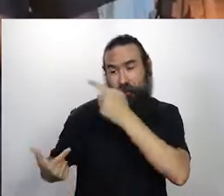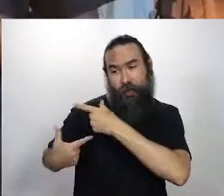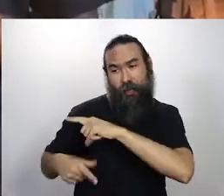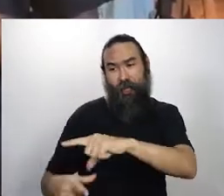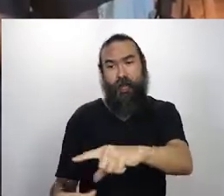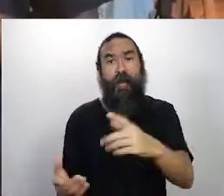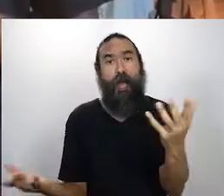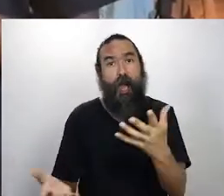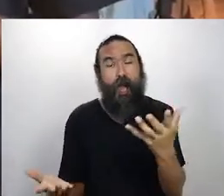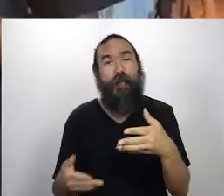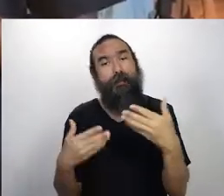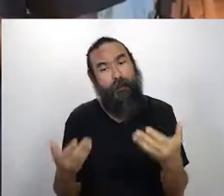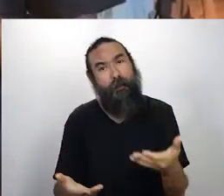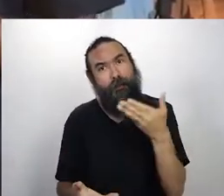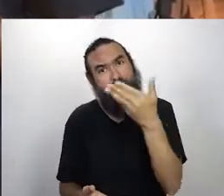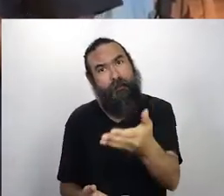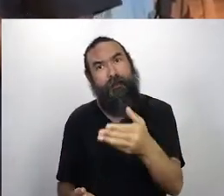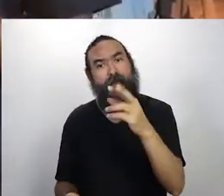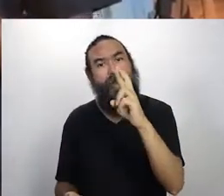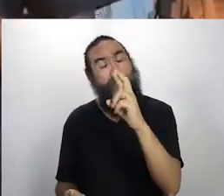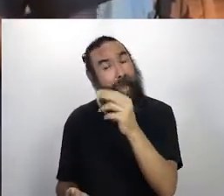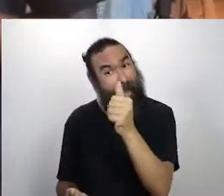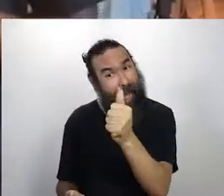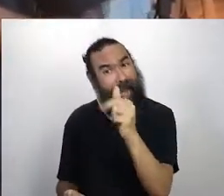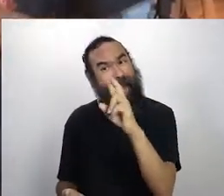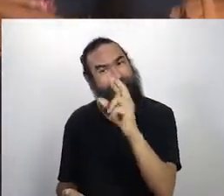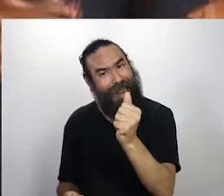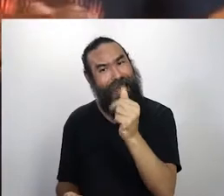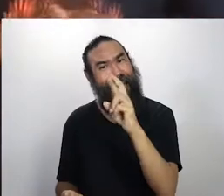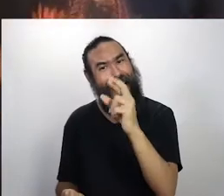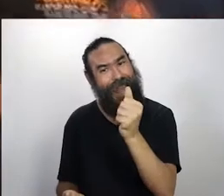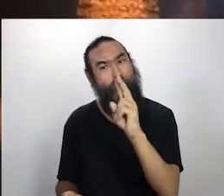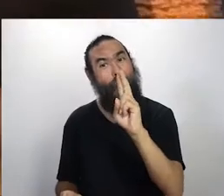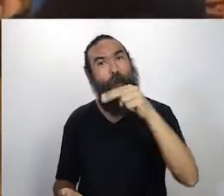dos Veadeiros. Vamos agora para Araraúna.